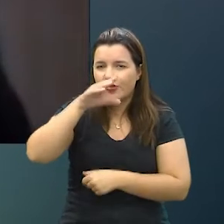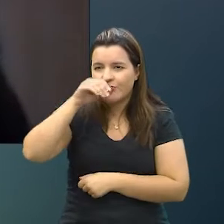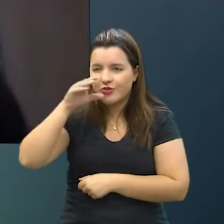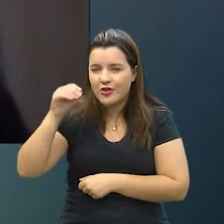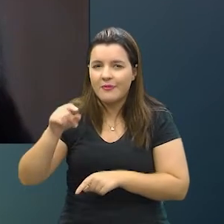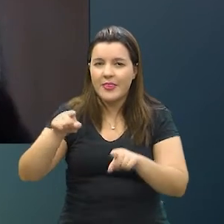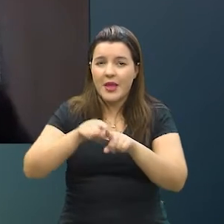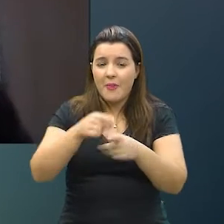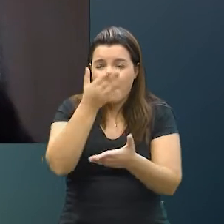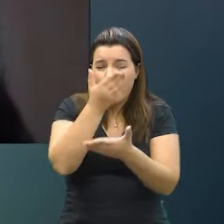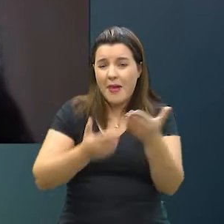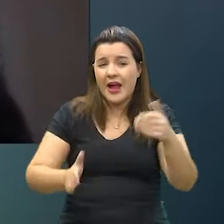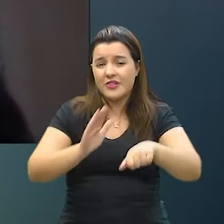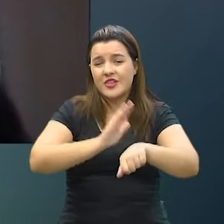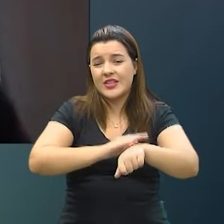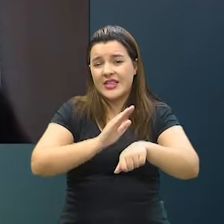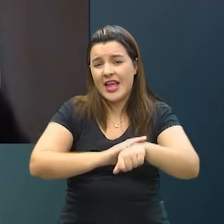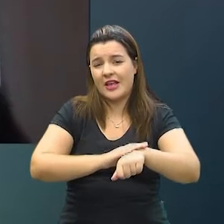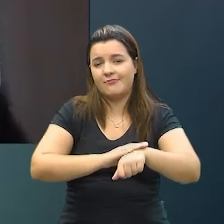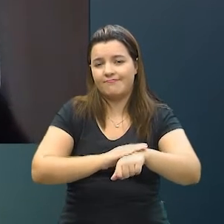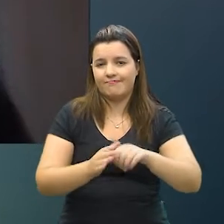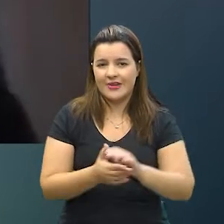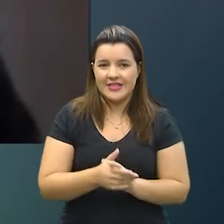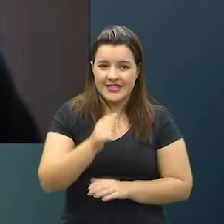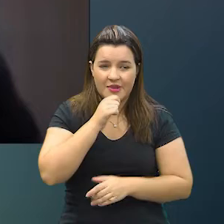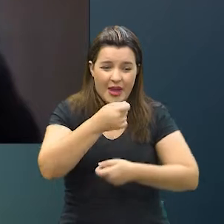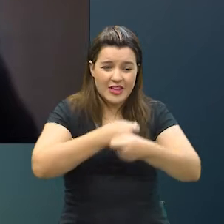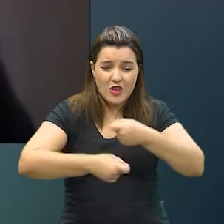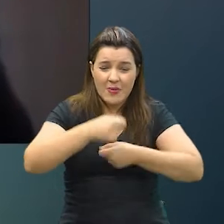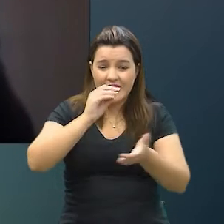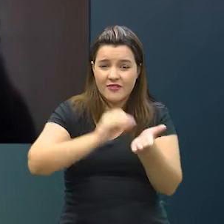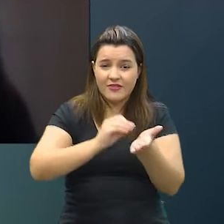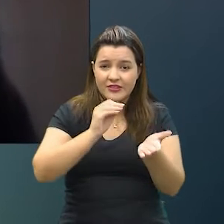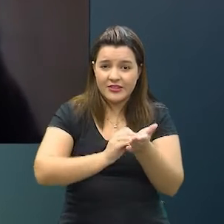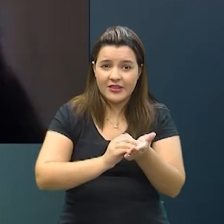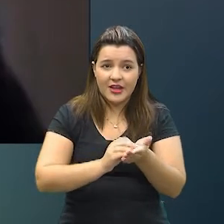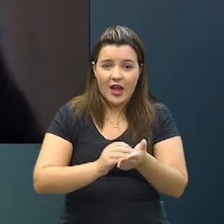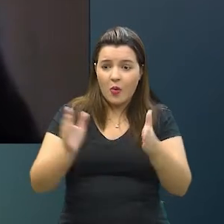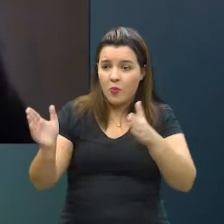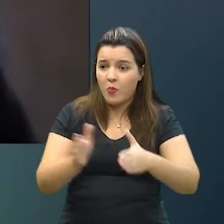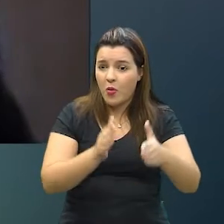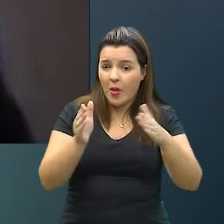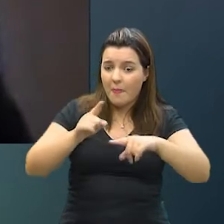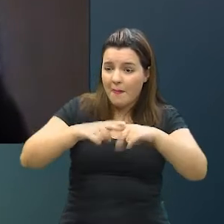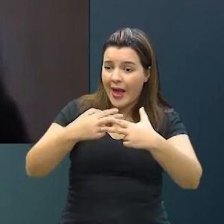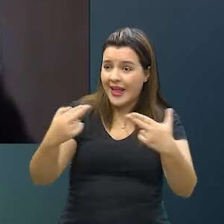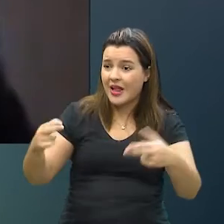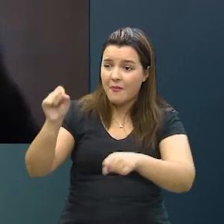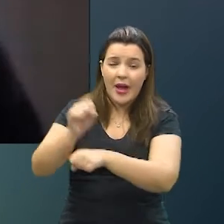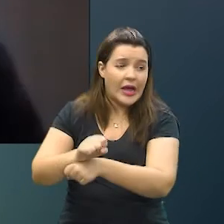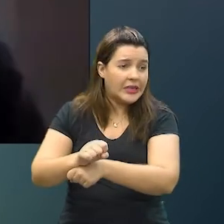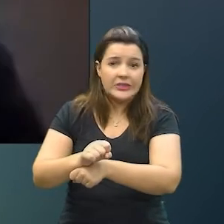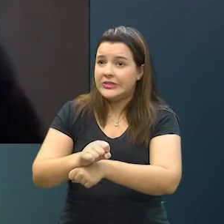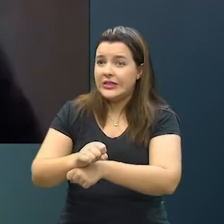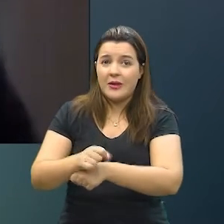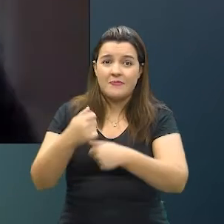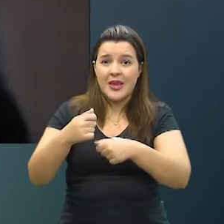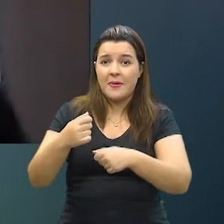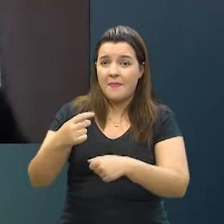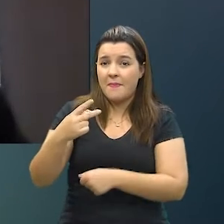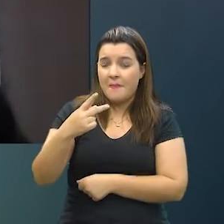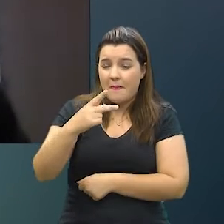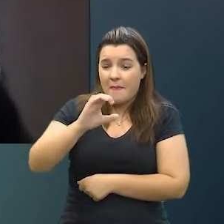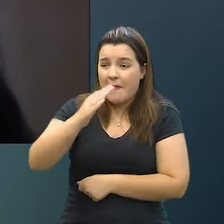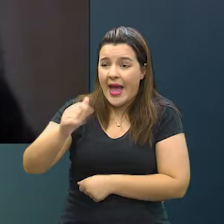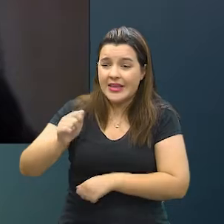tá? Entenda que um pequeno empresário, por falta de administração, muitas vezes ele para a sua produção para sair correndo atrás de